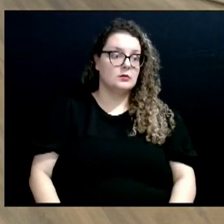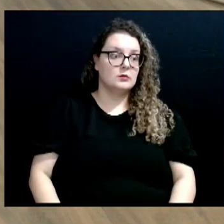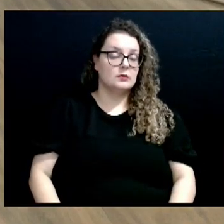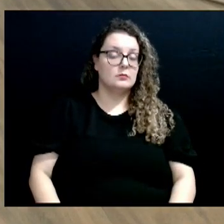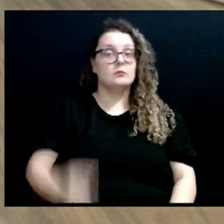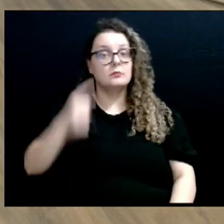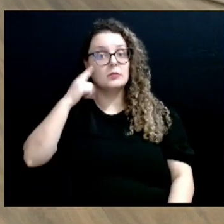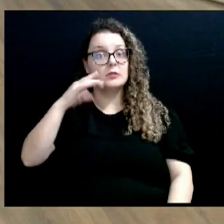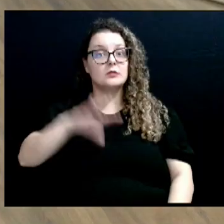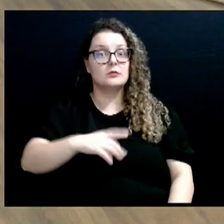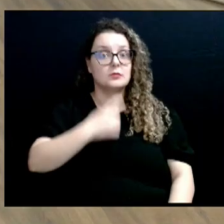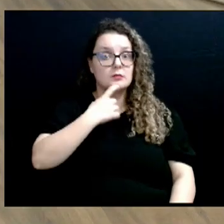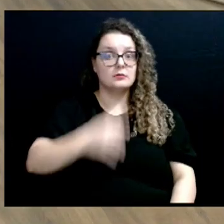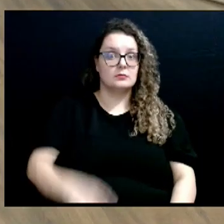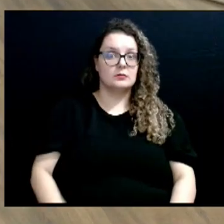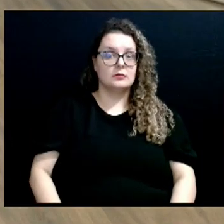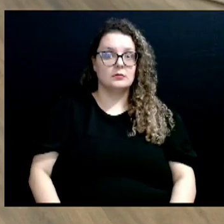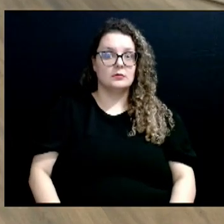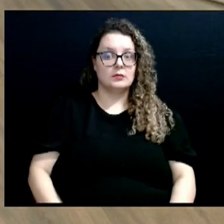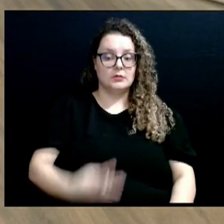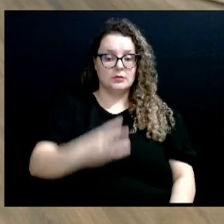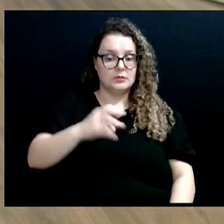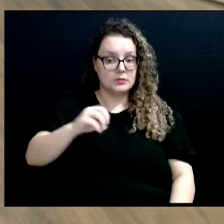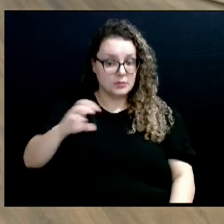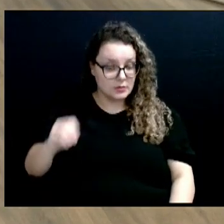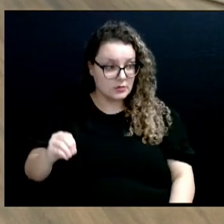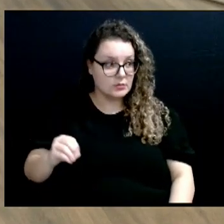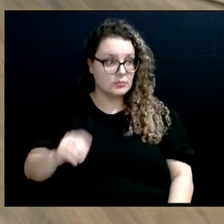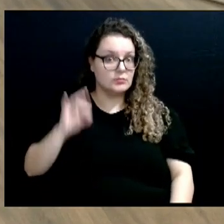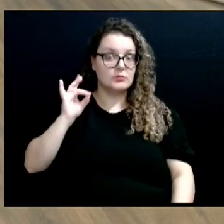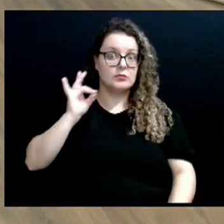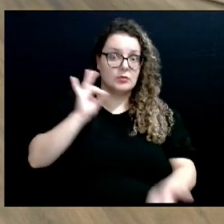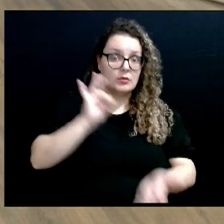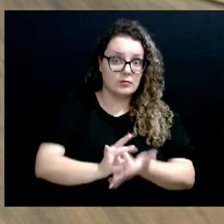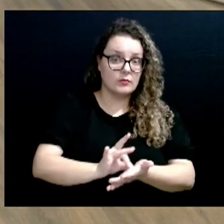esses 300 estão de fato